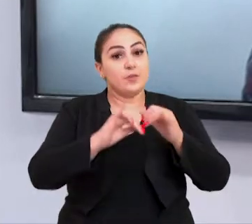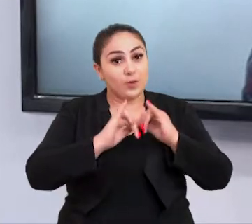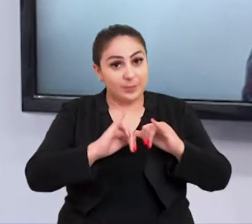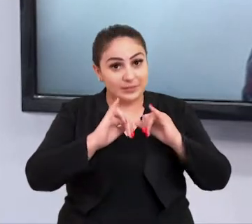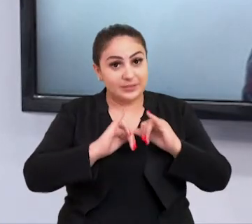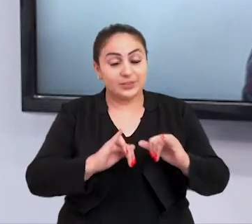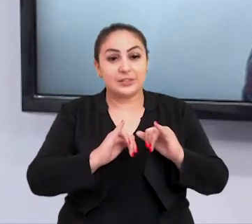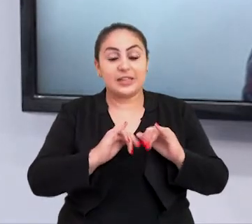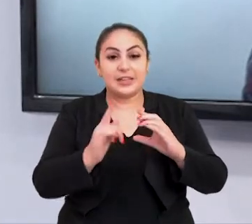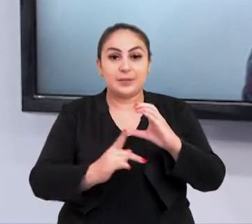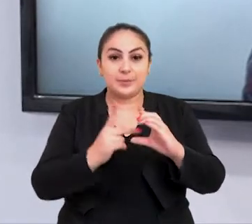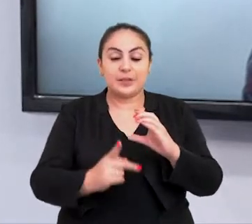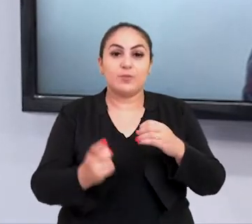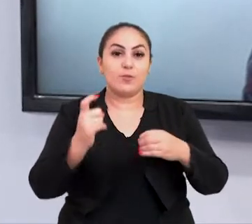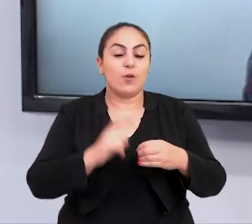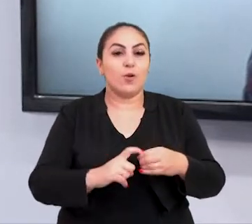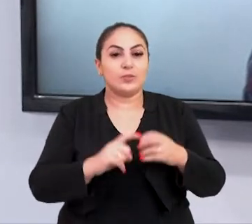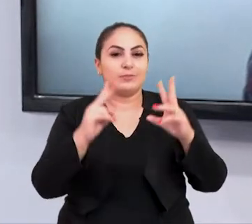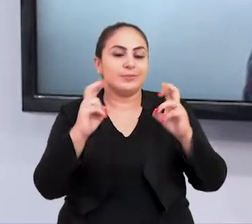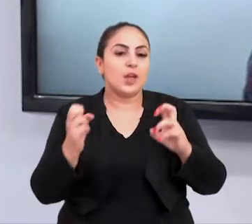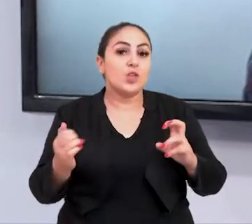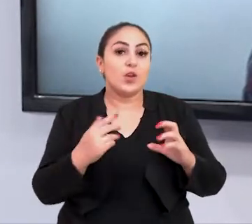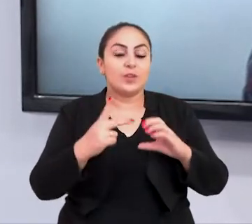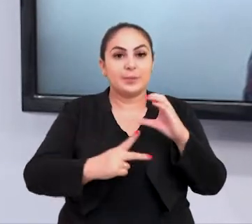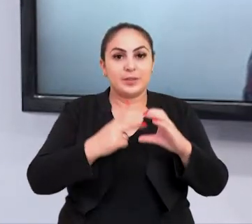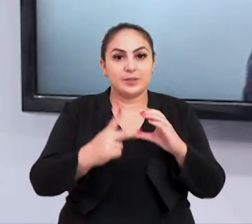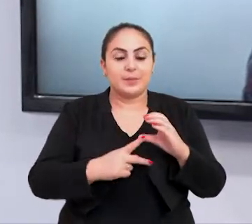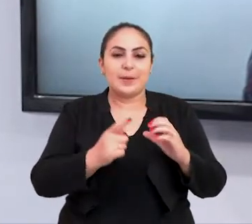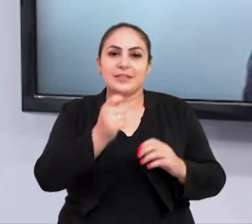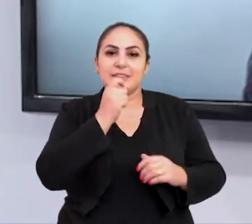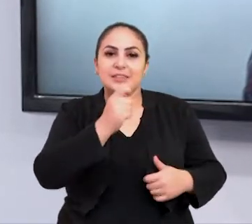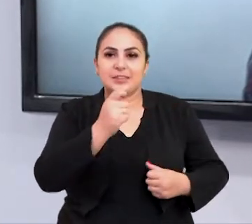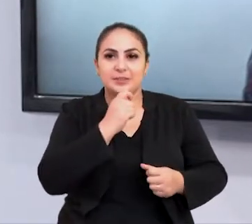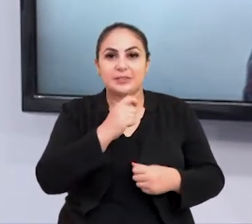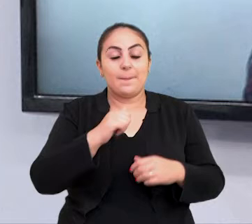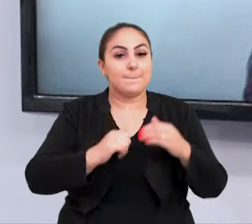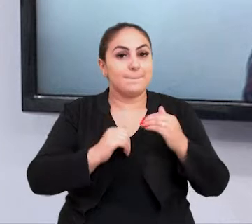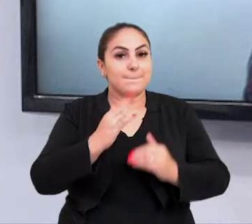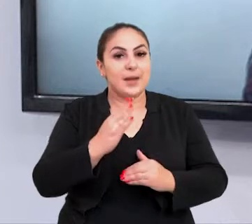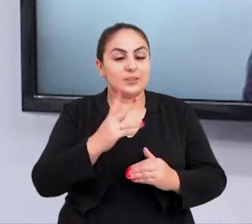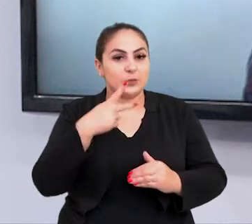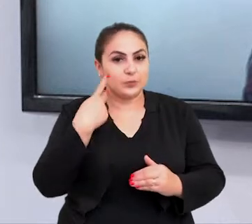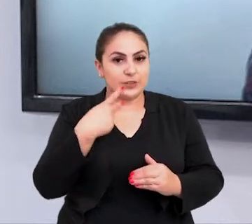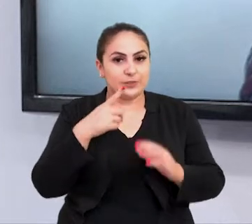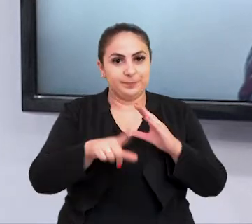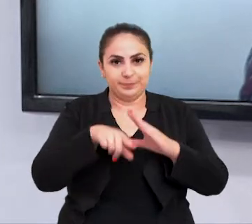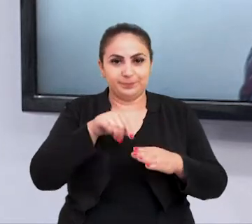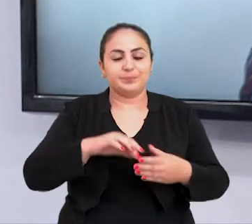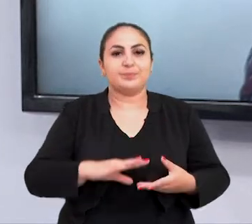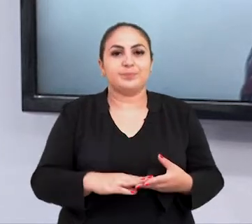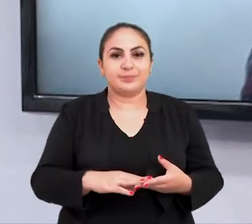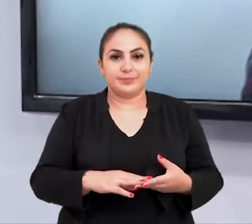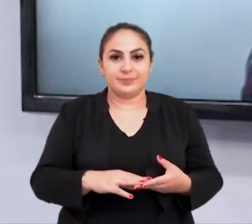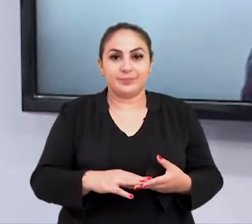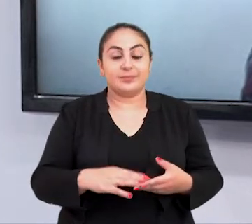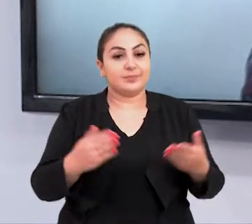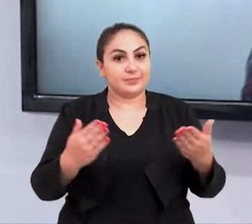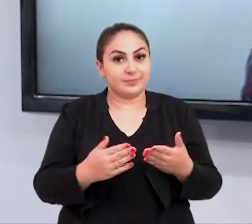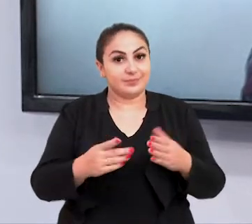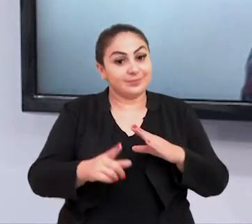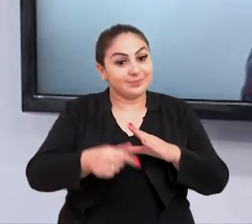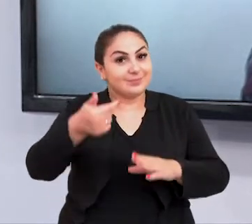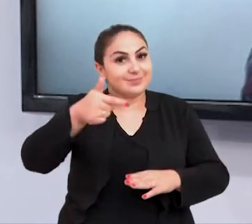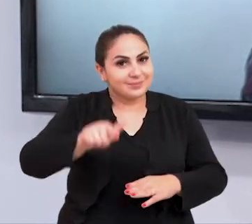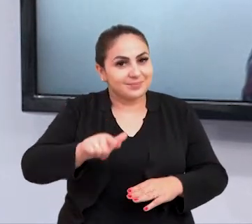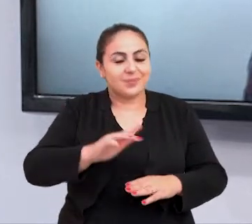O Jornal da Câmara retorna com a série O Novo Legislativo para entrevistar mais um vereador eleito. Neste